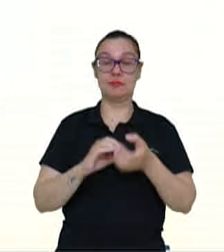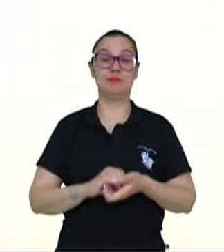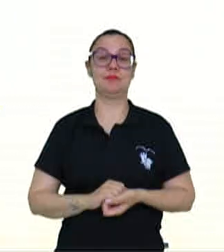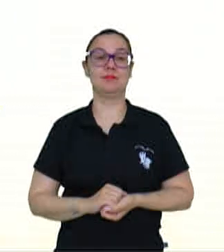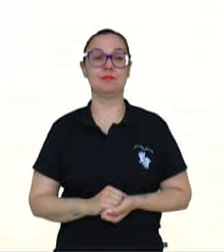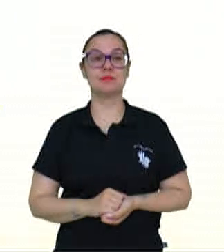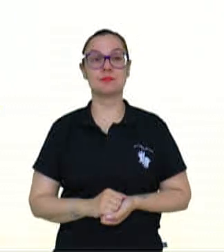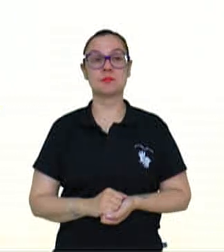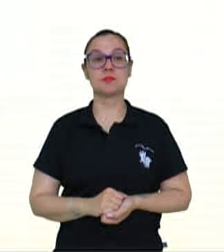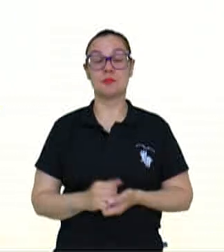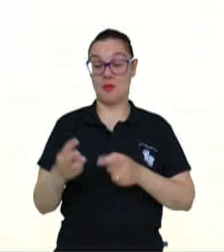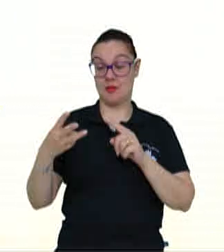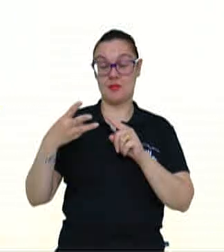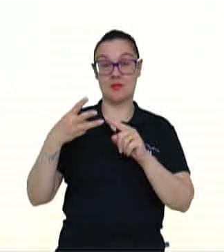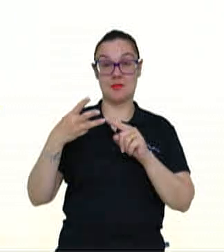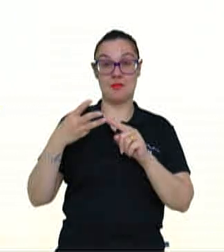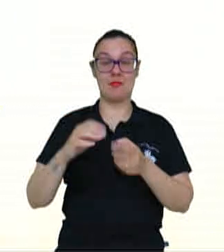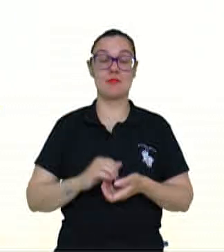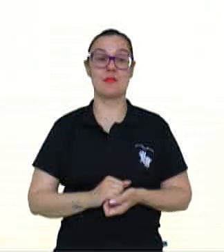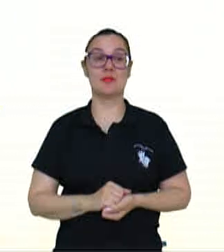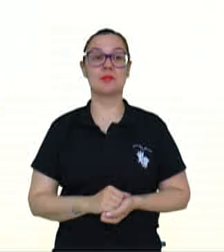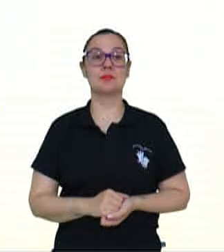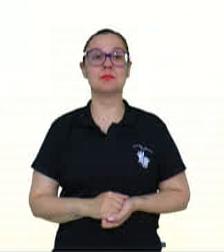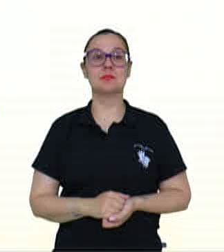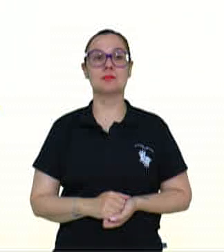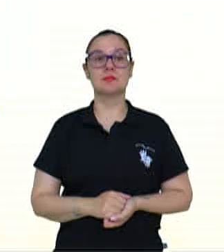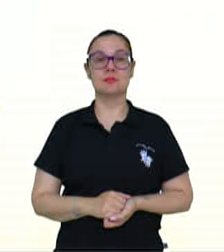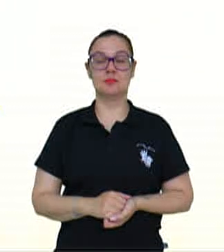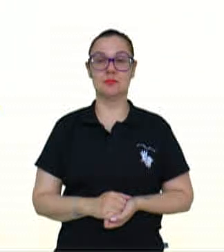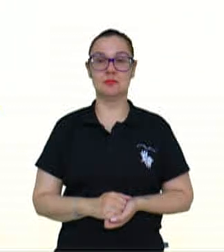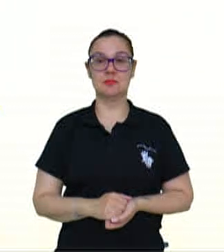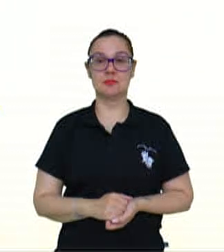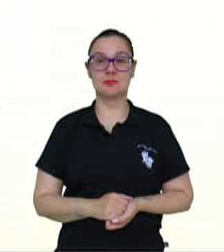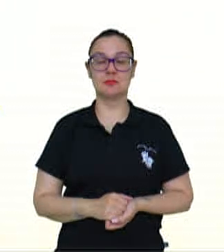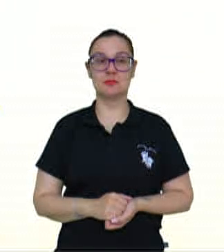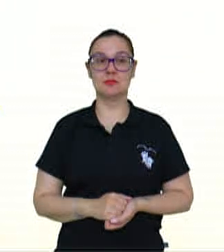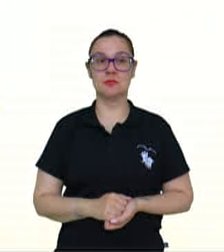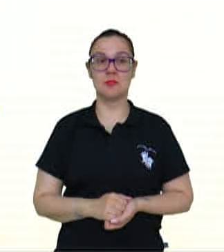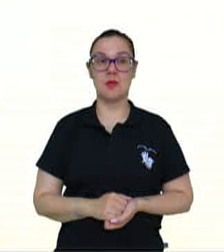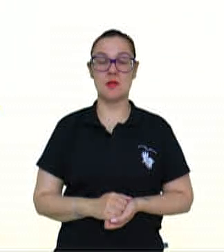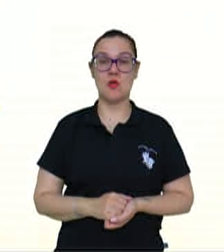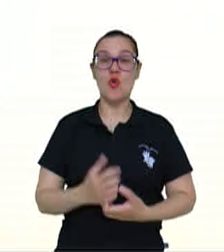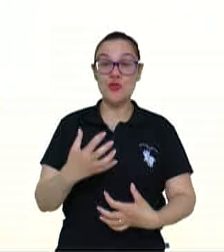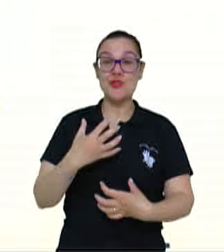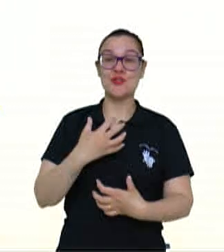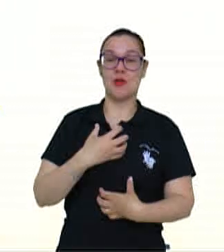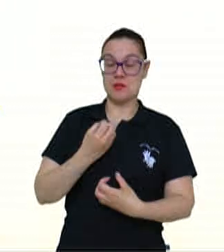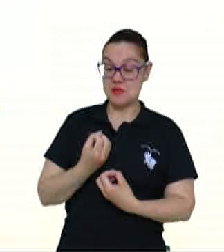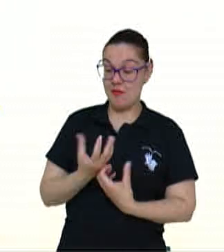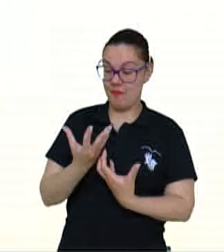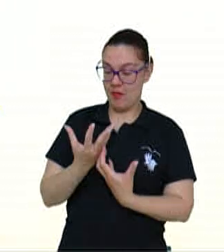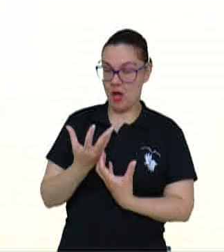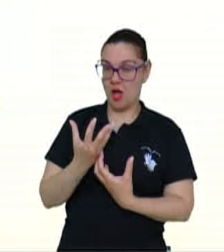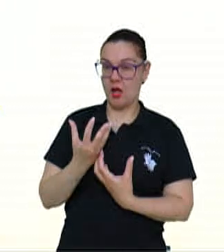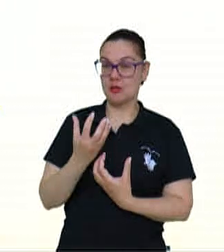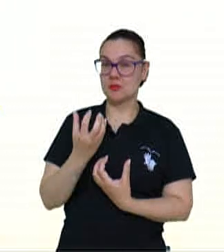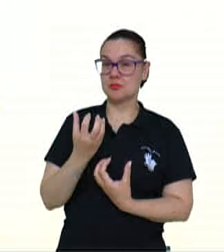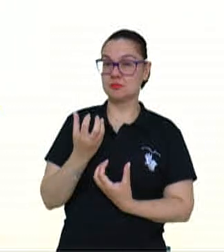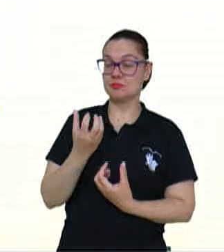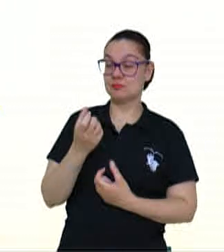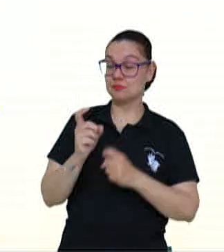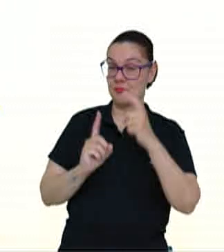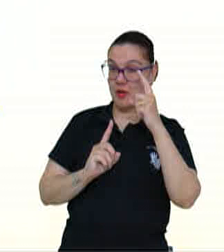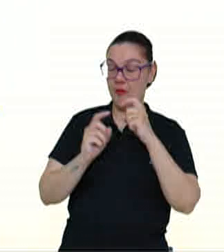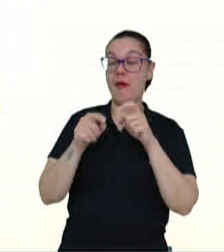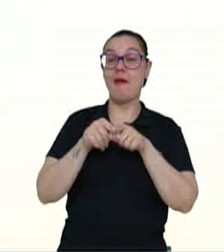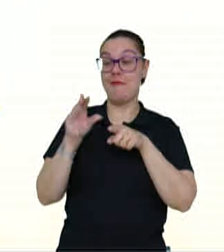de forma clara. 3, mala entonação ou articulação. Então, a má entonação ou articulação, nesse caso, seriam as